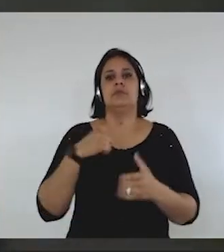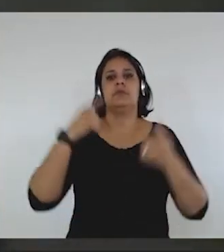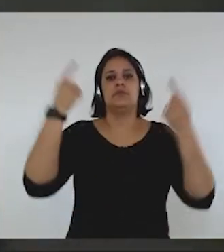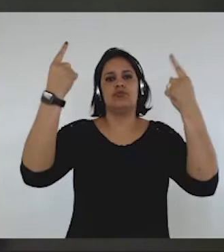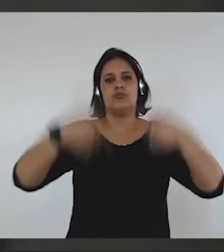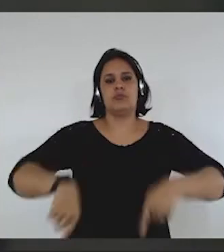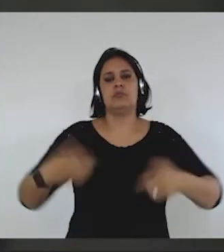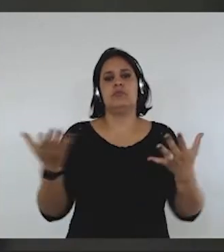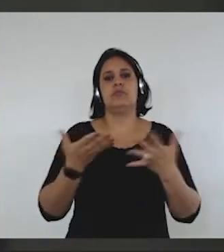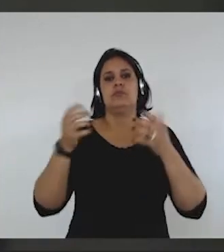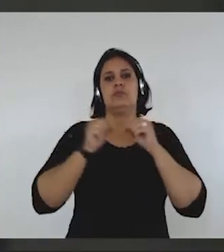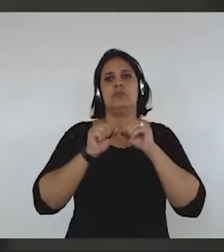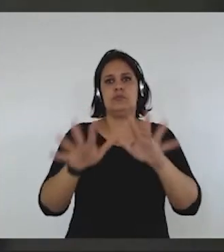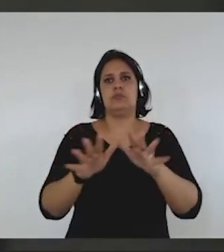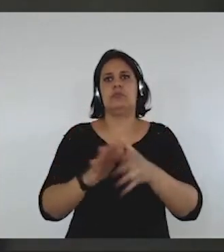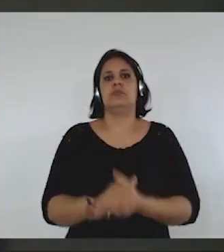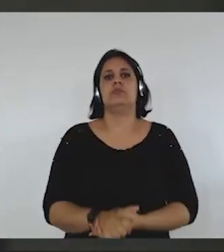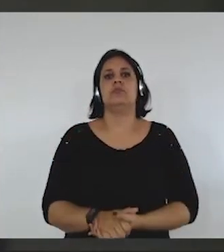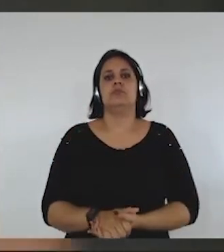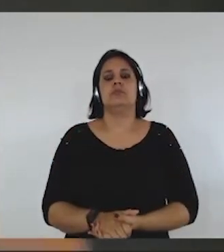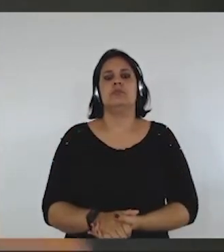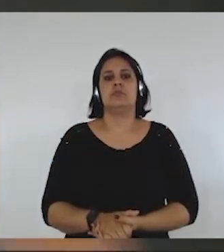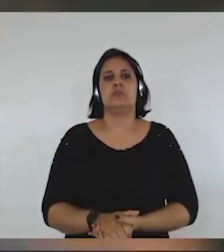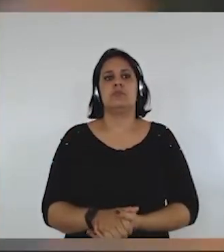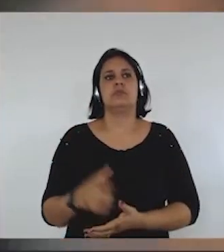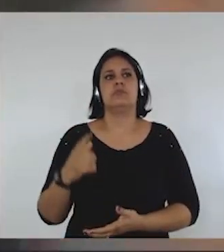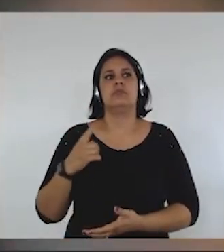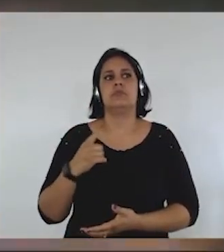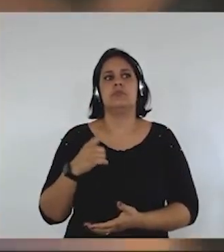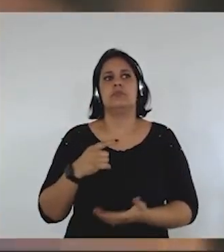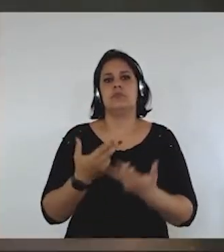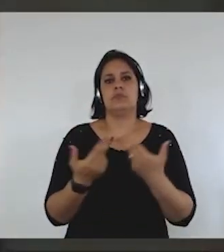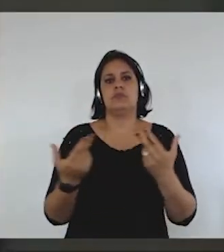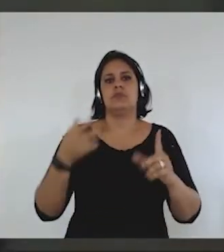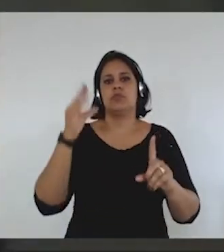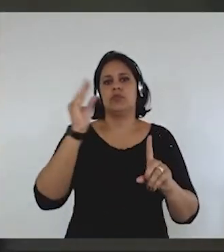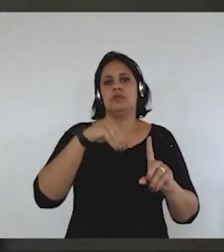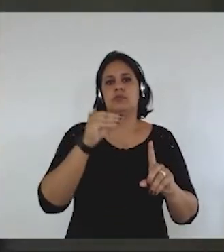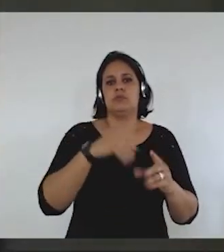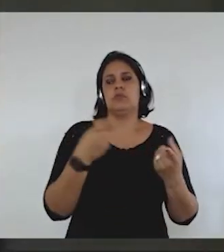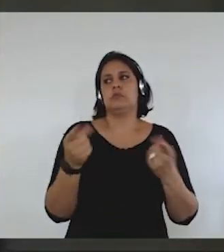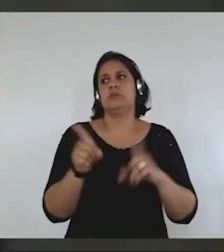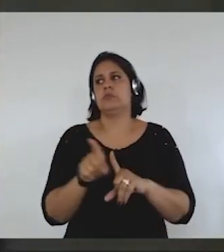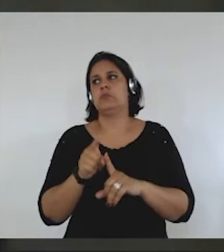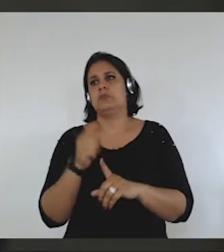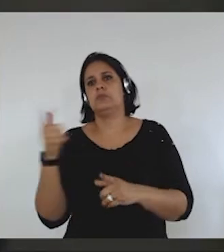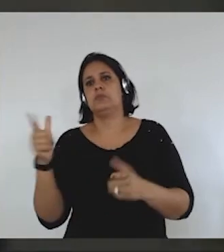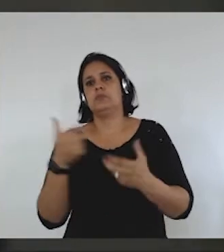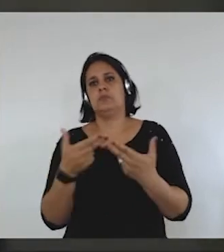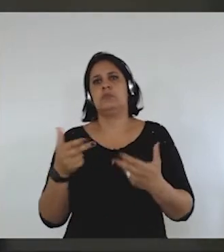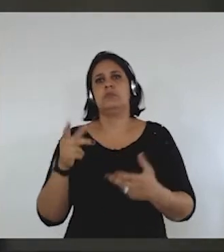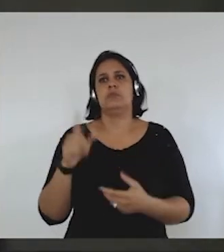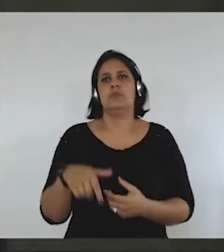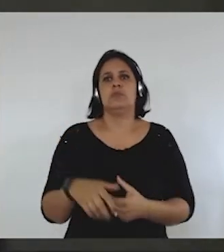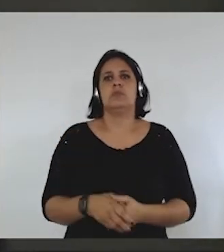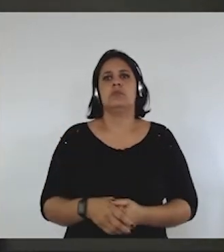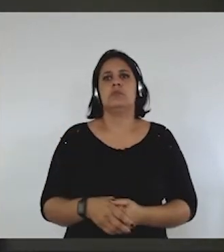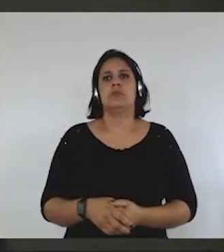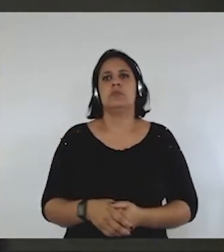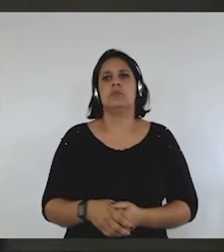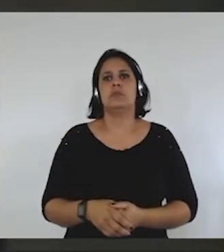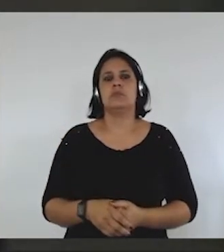a pandemia, ou vamos dizer, as vulnerabilidades ou as suscetibilidades,